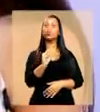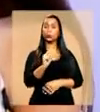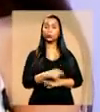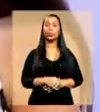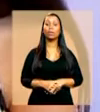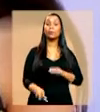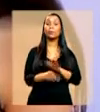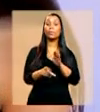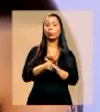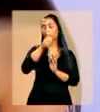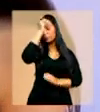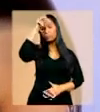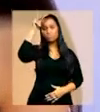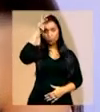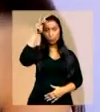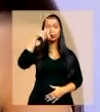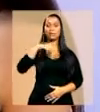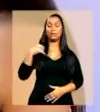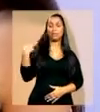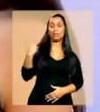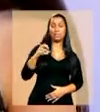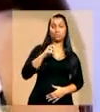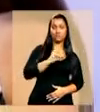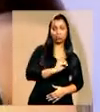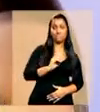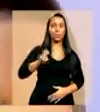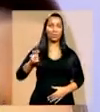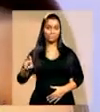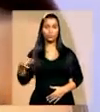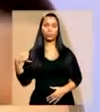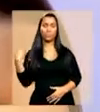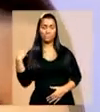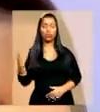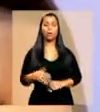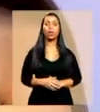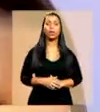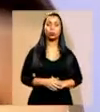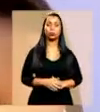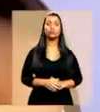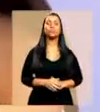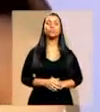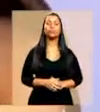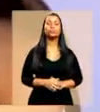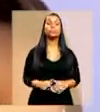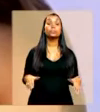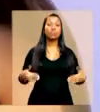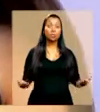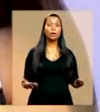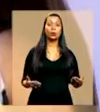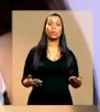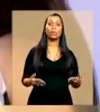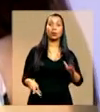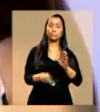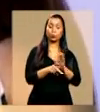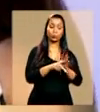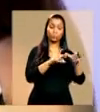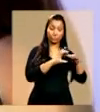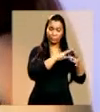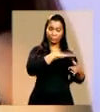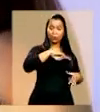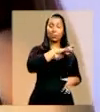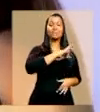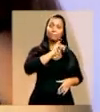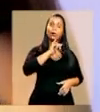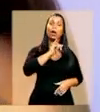as instituições municipais, que atendem as crianças de 0 a 5 anos de idade. Berçário, a segunda etapa. Sim. As